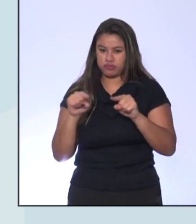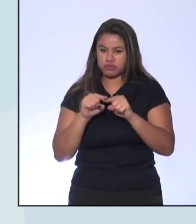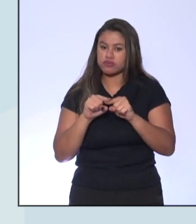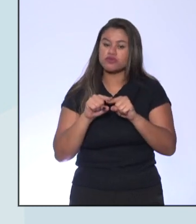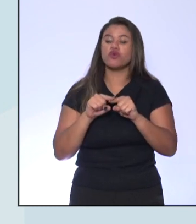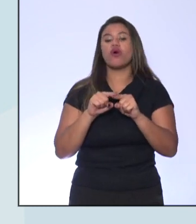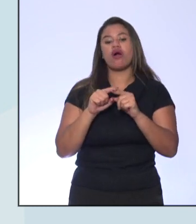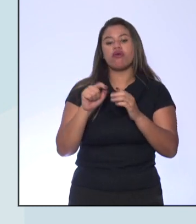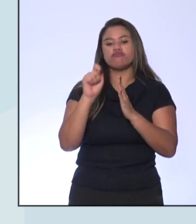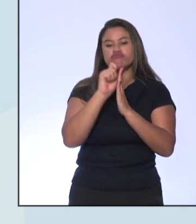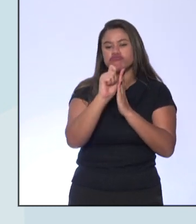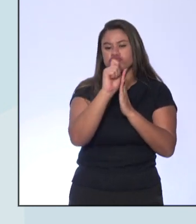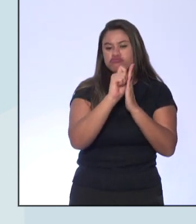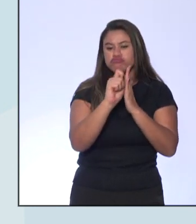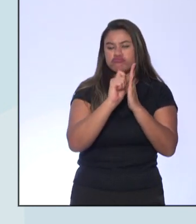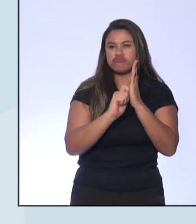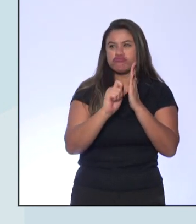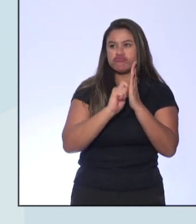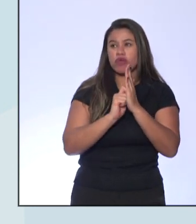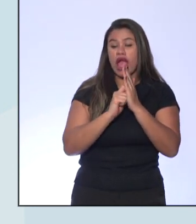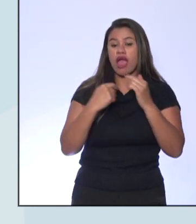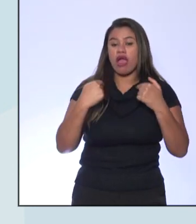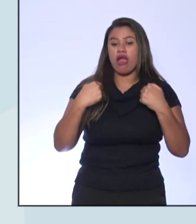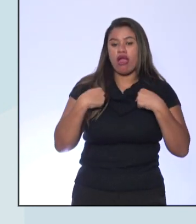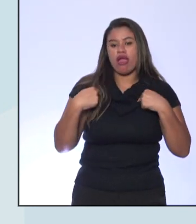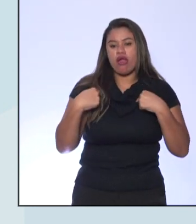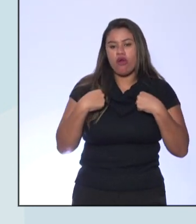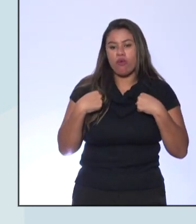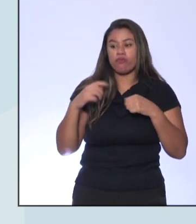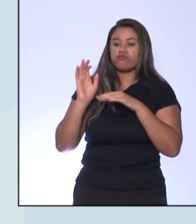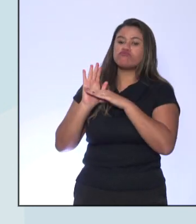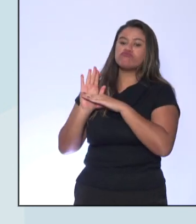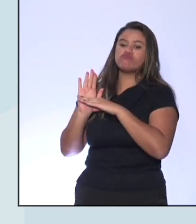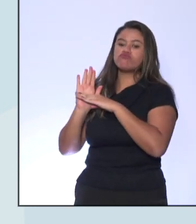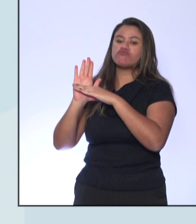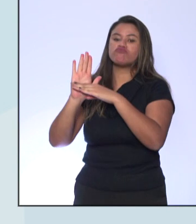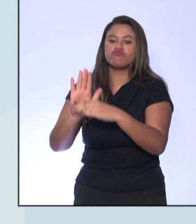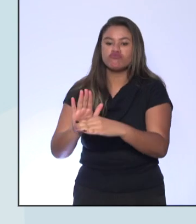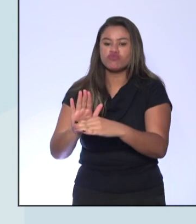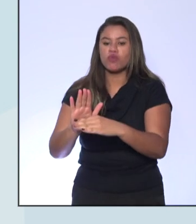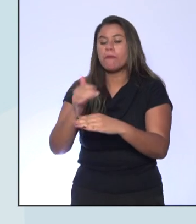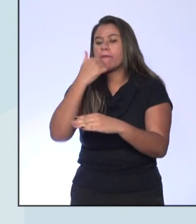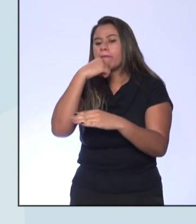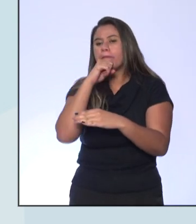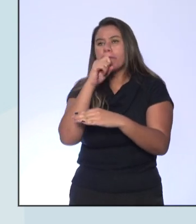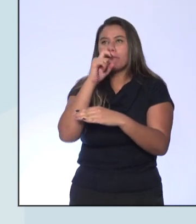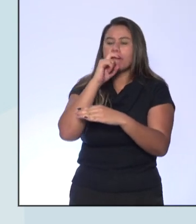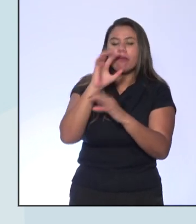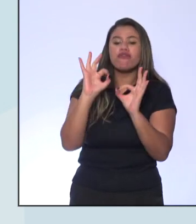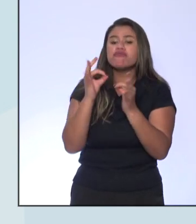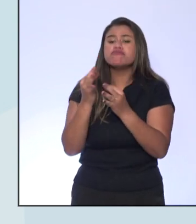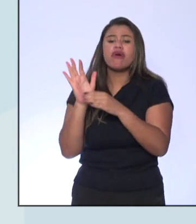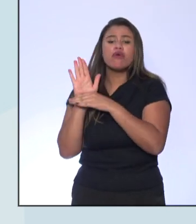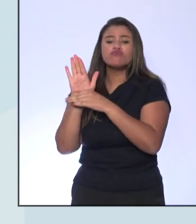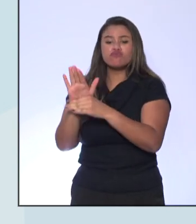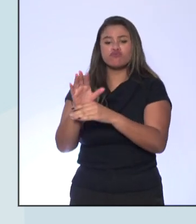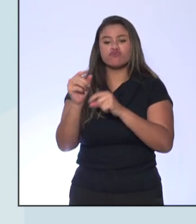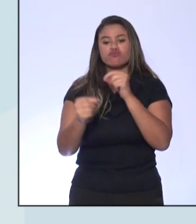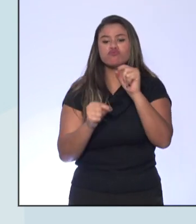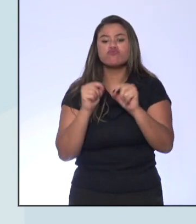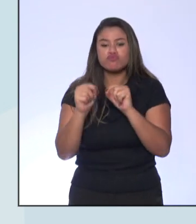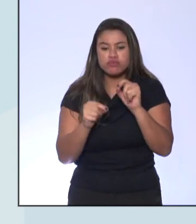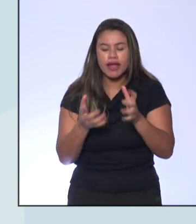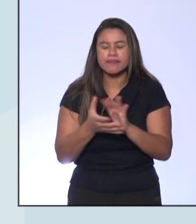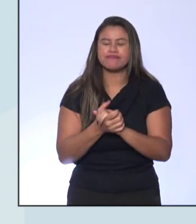escrever aquilo que eu faço para contribuir com o bem-estar daqueles que moram comigo. Eu vou dar